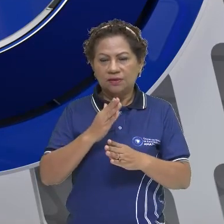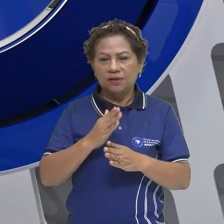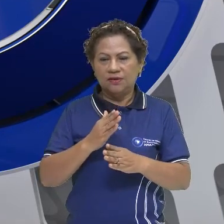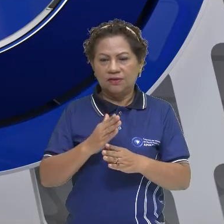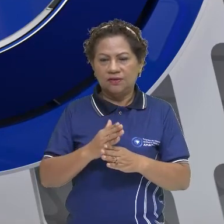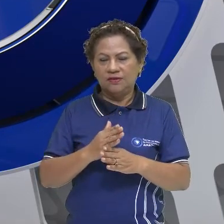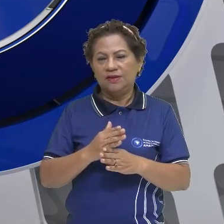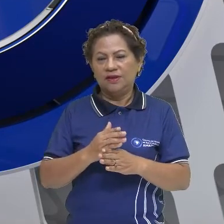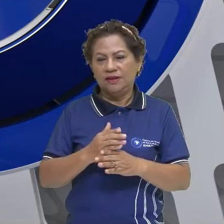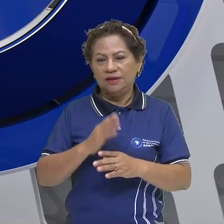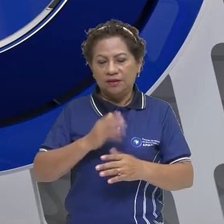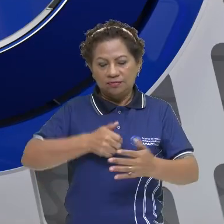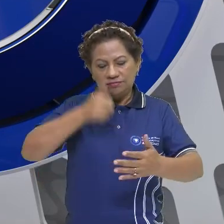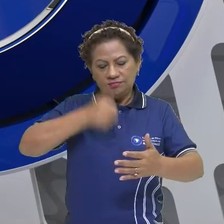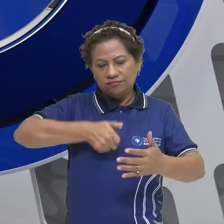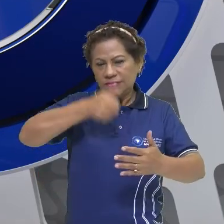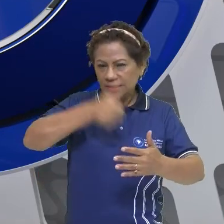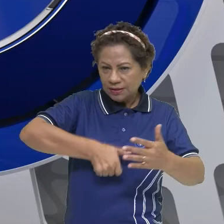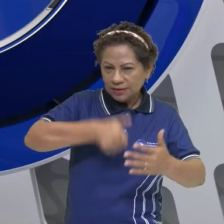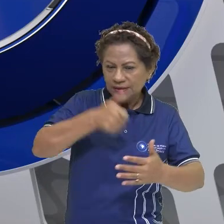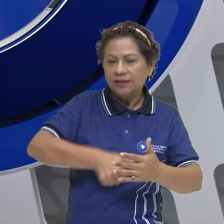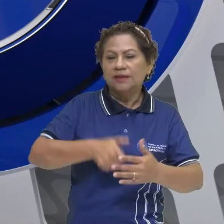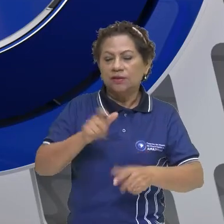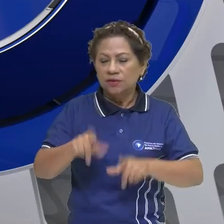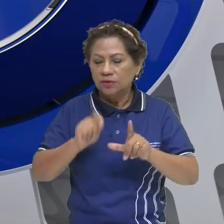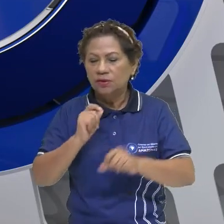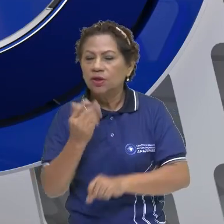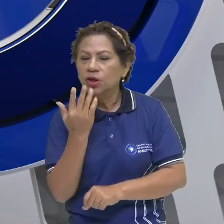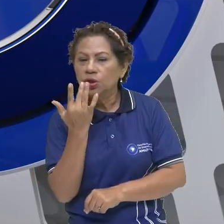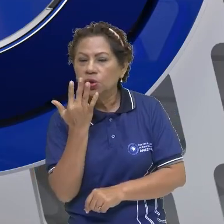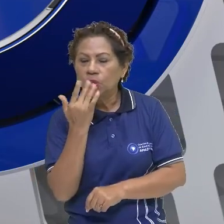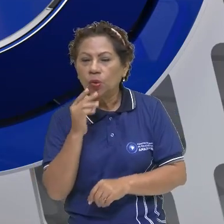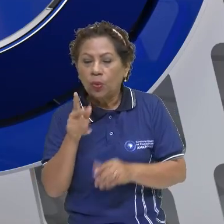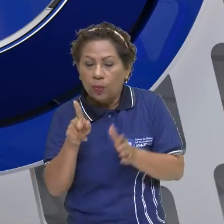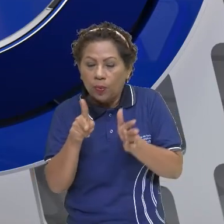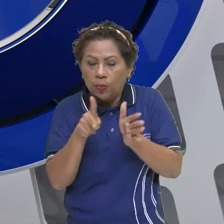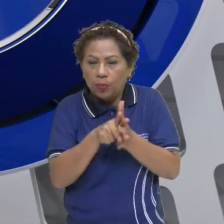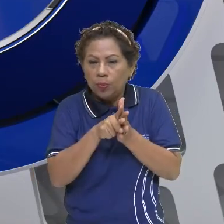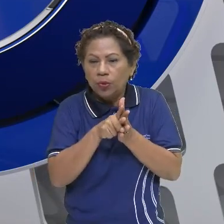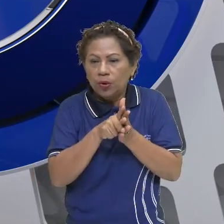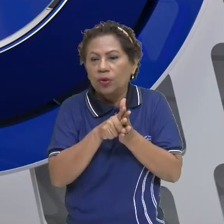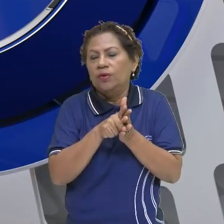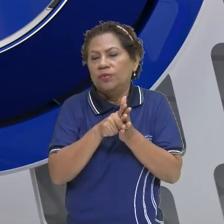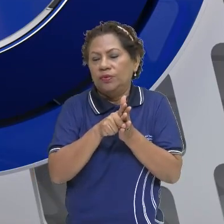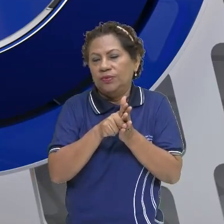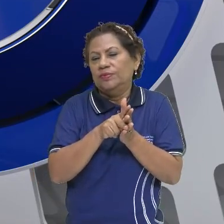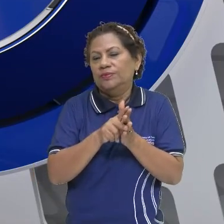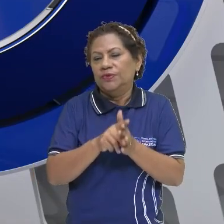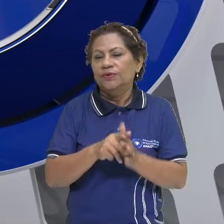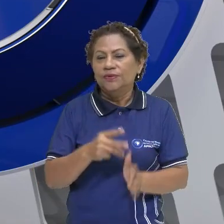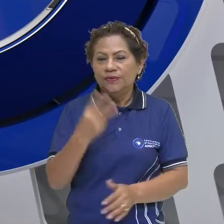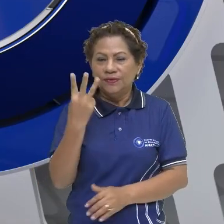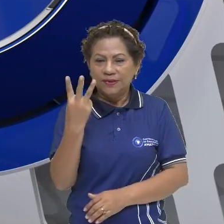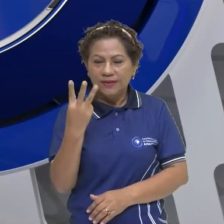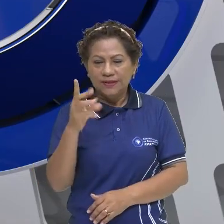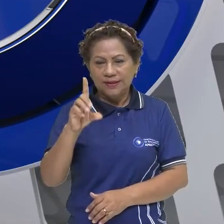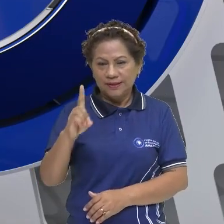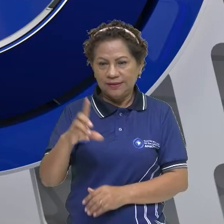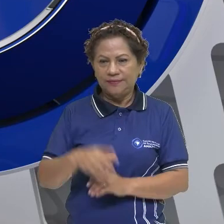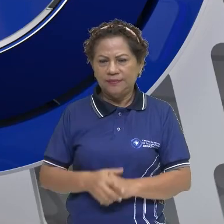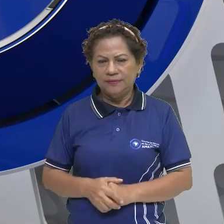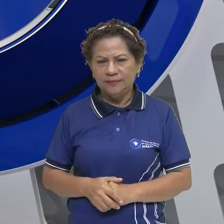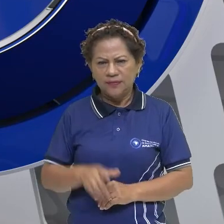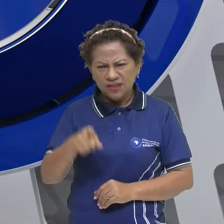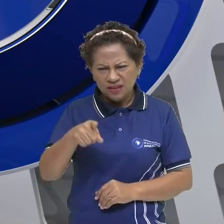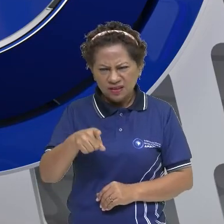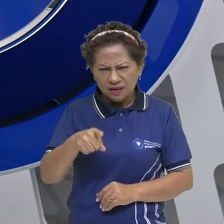utilizando cores específicas, traçados específicos. Tudo baseado em estudo, gente. Às vezes as pessoas acham que os grafiteiros eles só vão lá